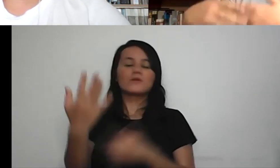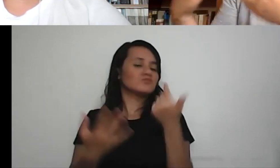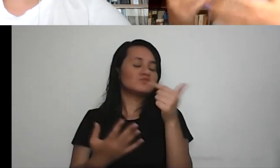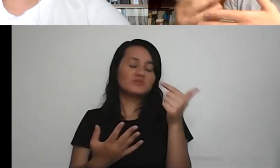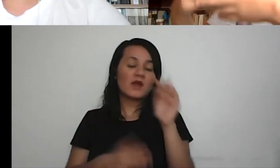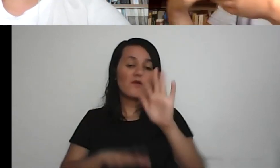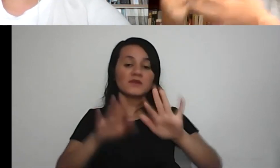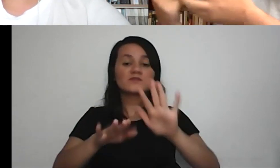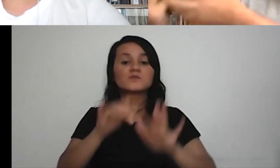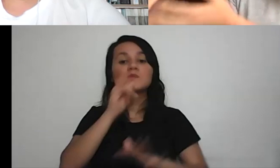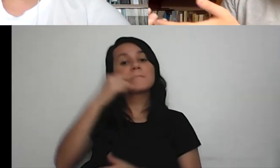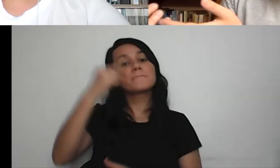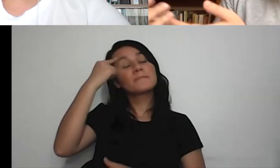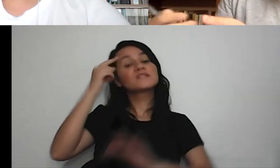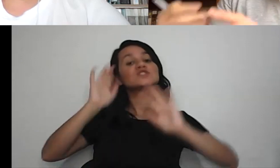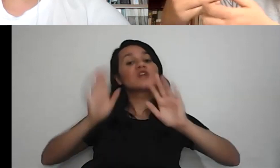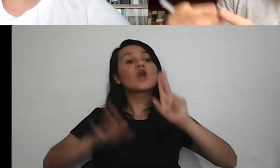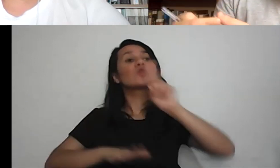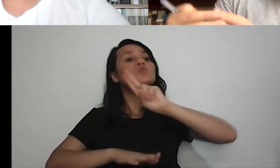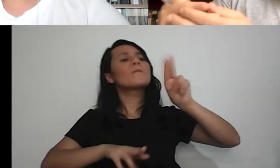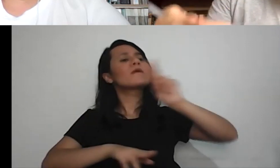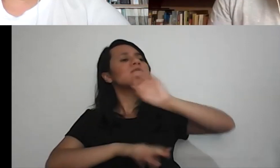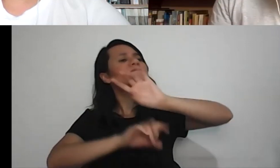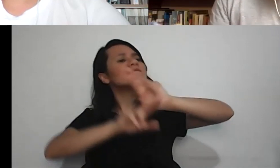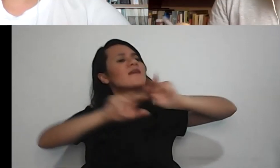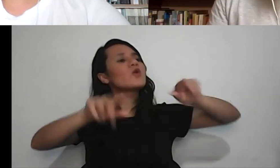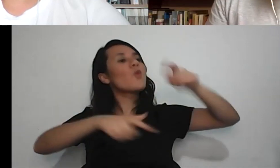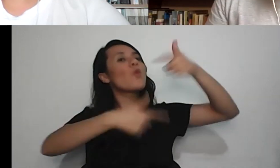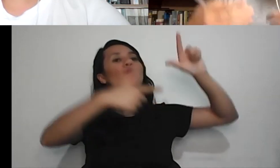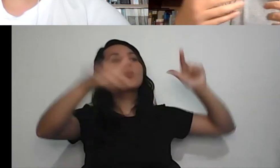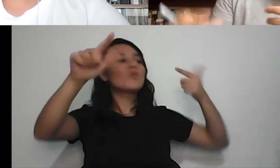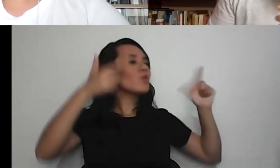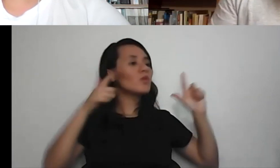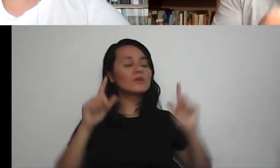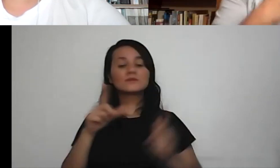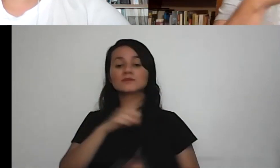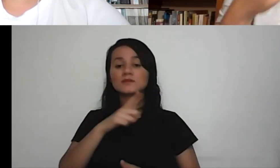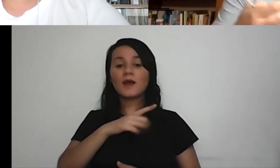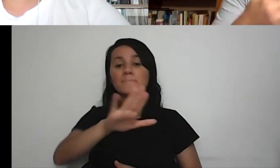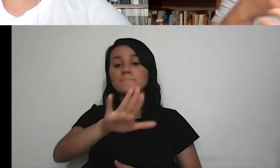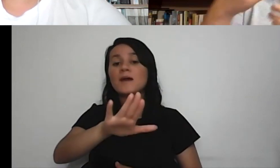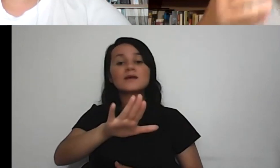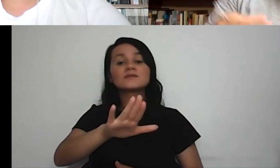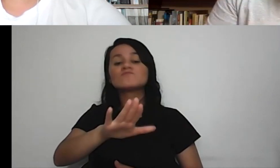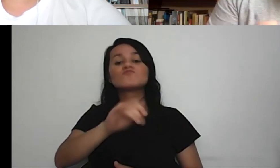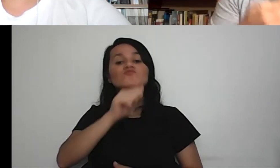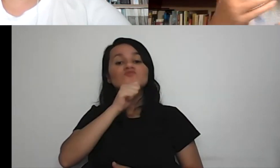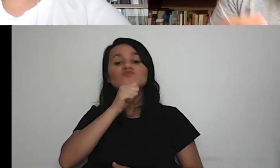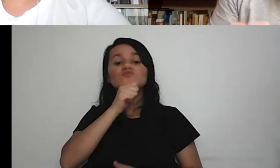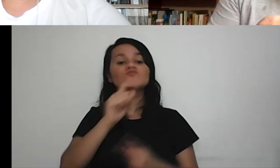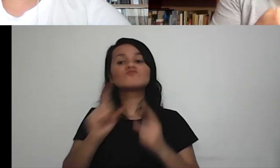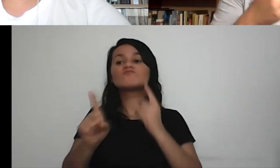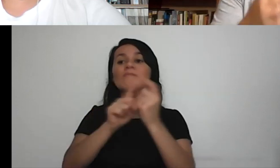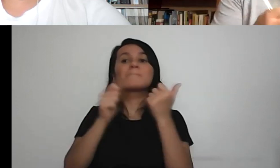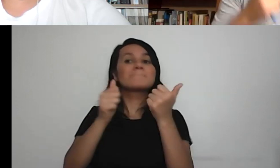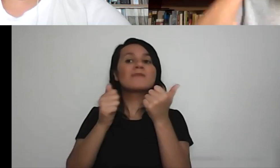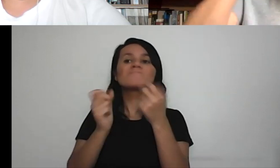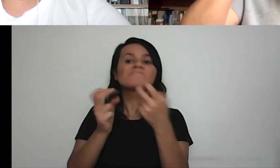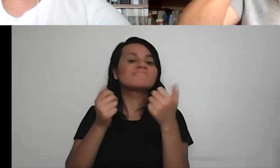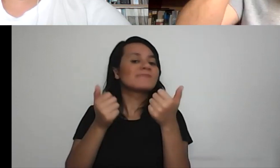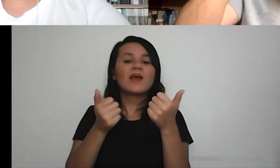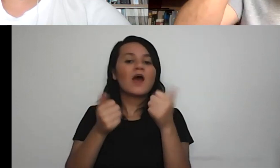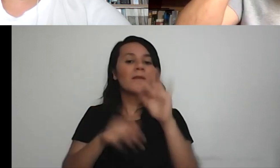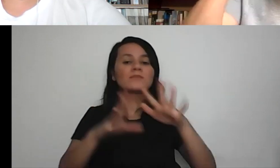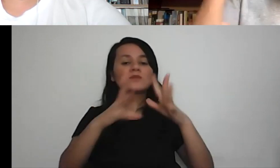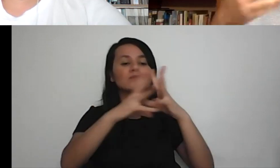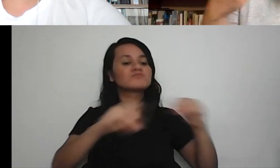pensar em quantos nomes que já surgiram nesses outros espaços e que não encontraram uma repercussão e, por isso, desapareceram